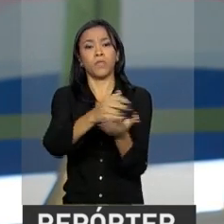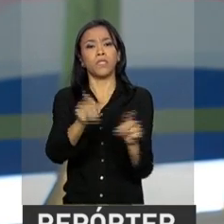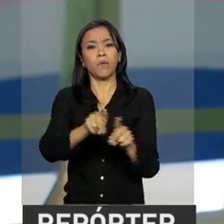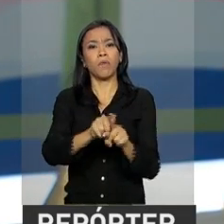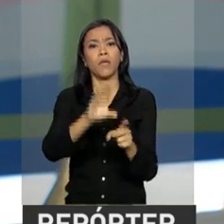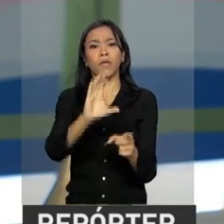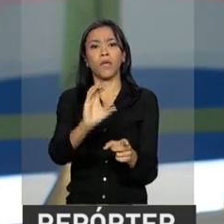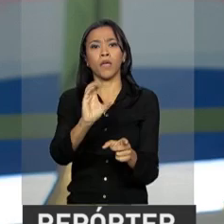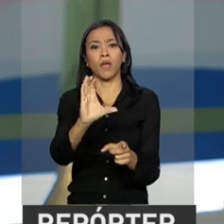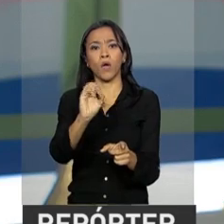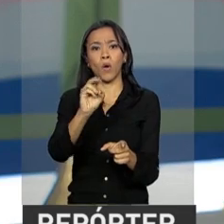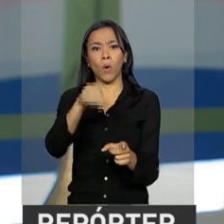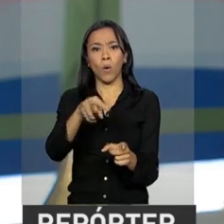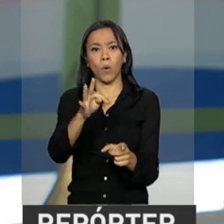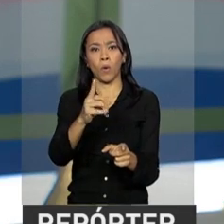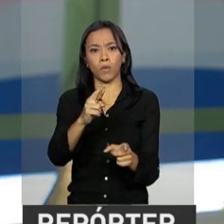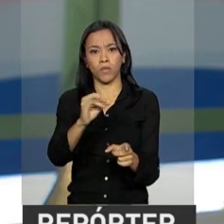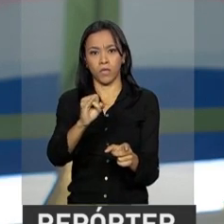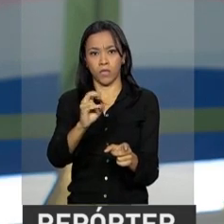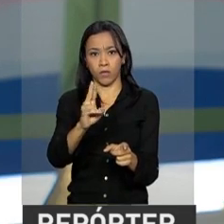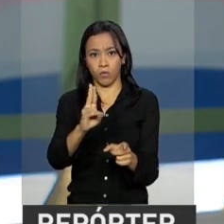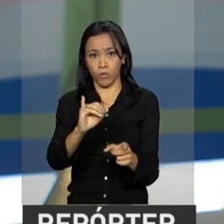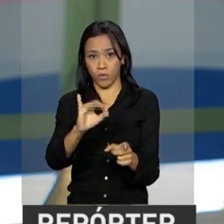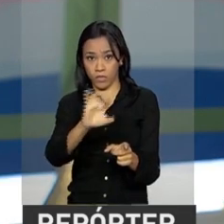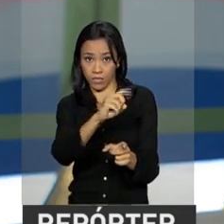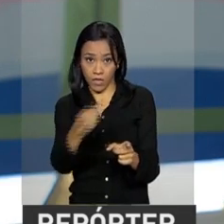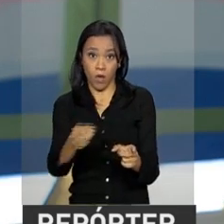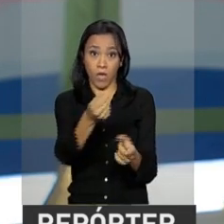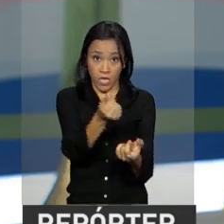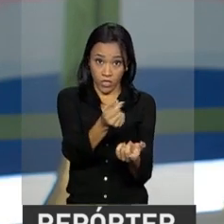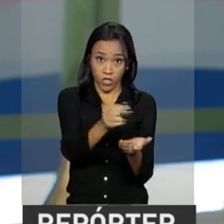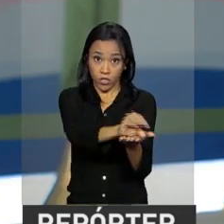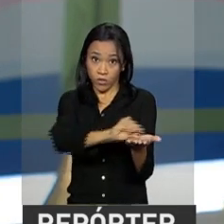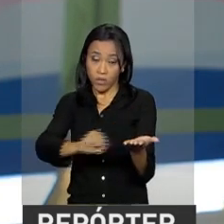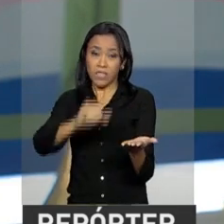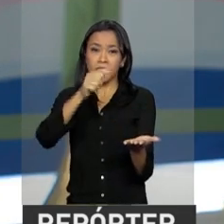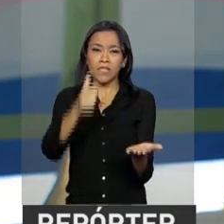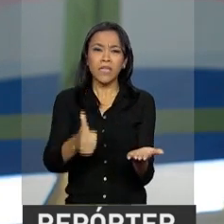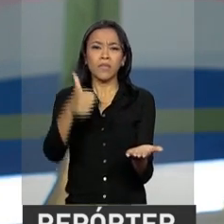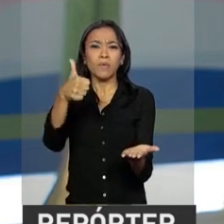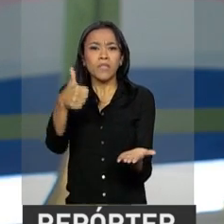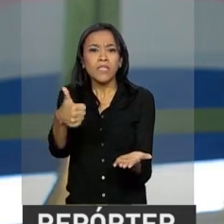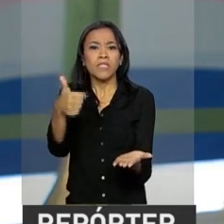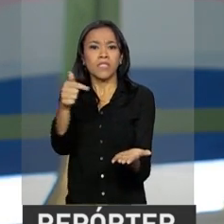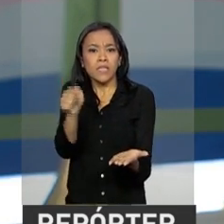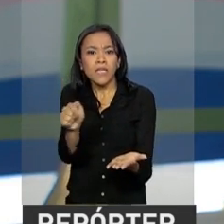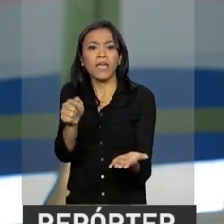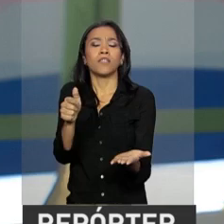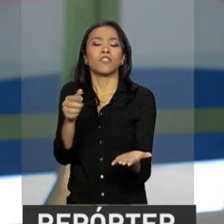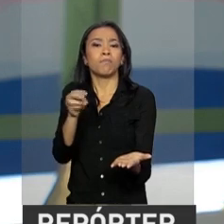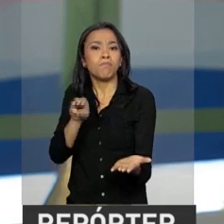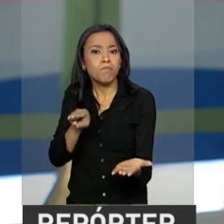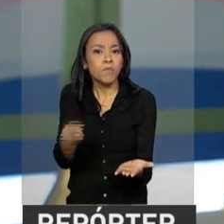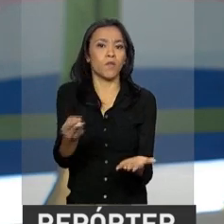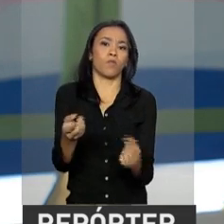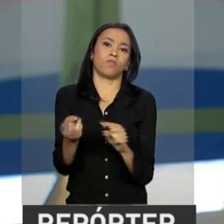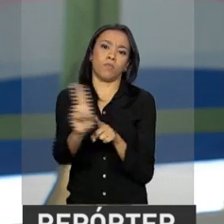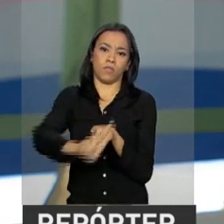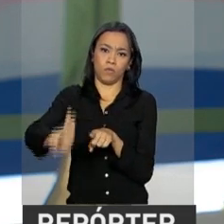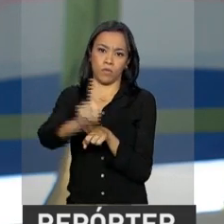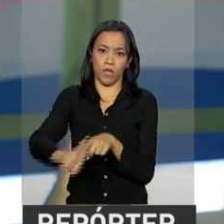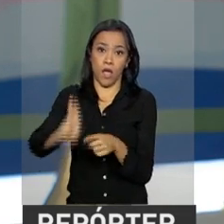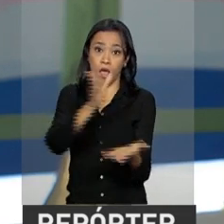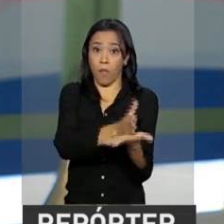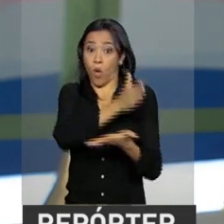com esse novo valor o governo vai ter disponível até 117 milhões para utilizar somente neste ano a prorrogação